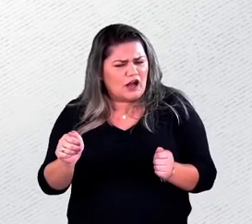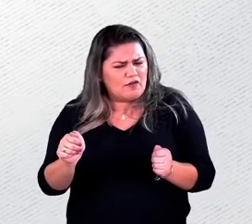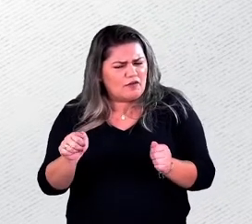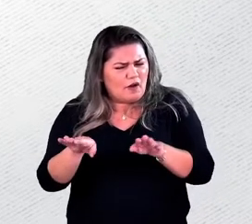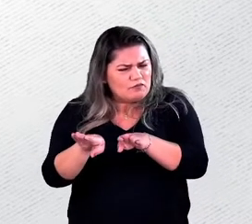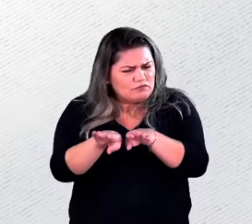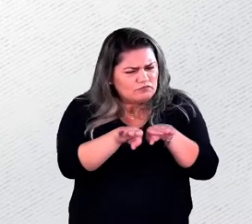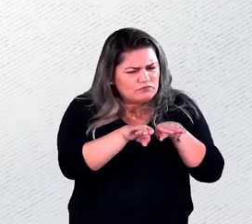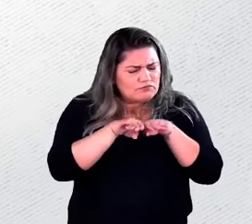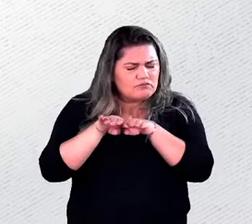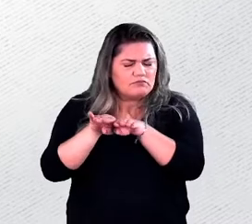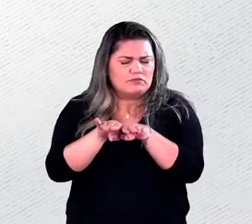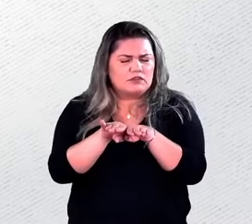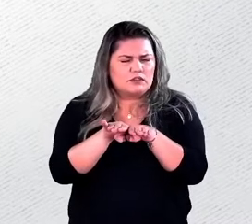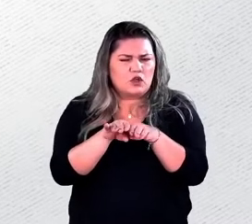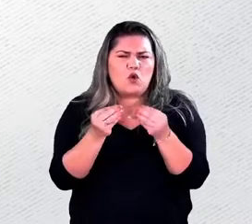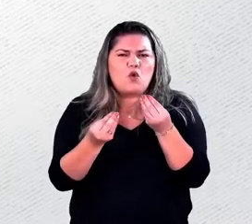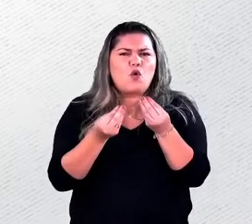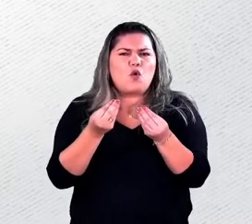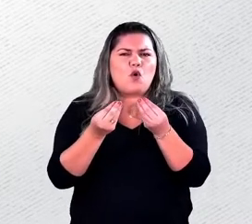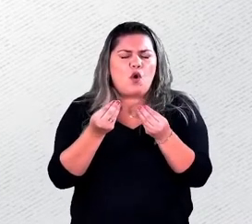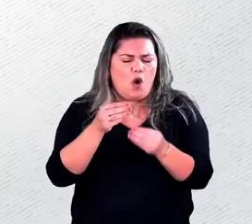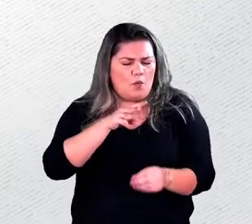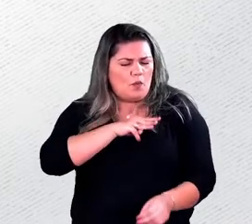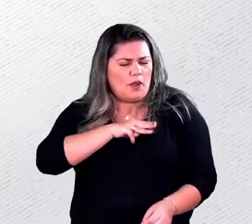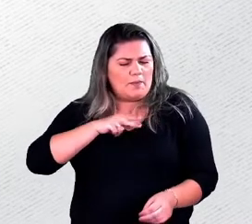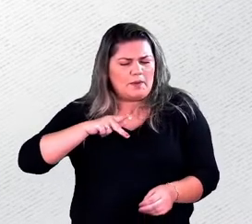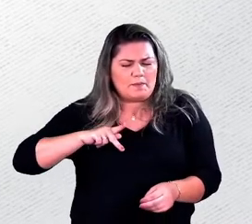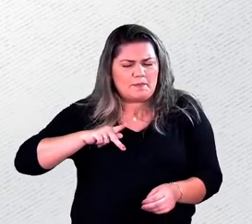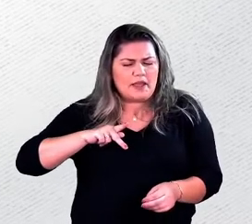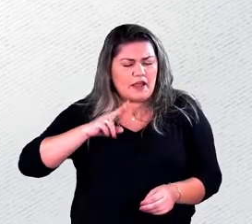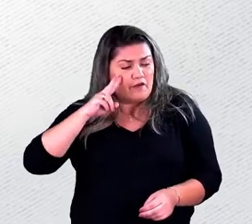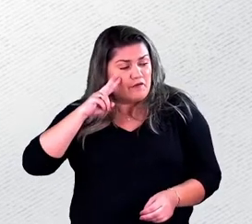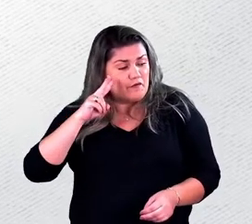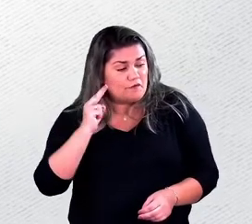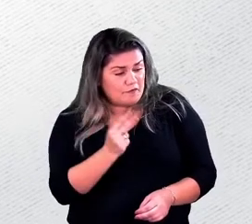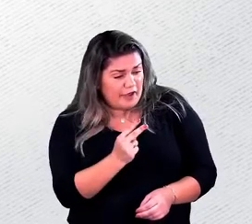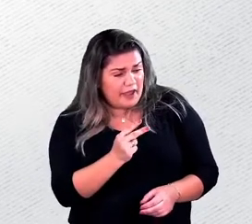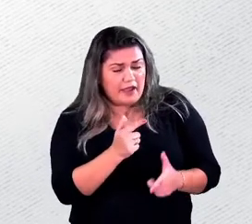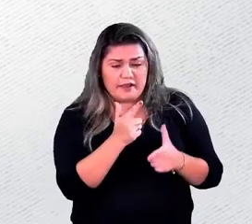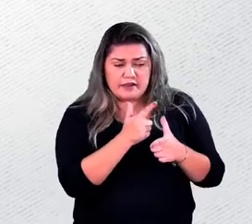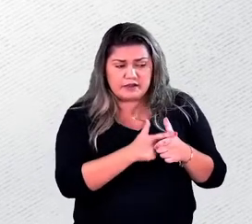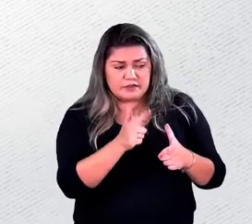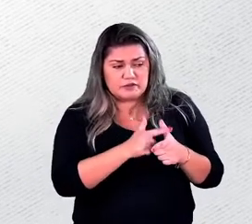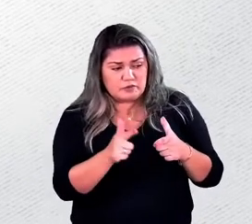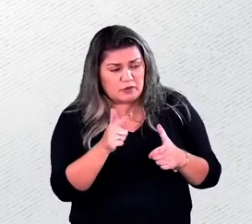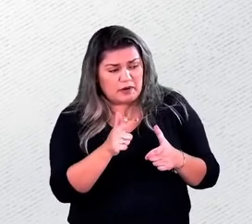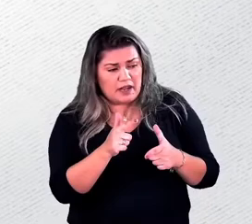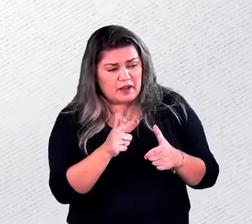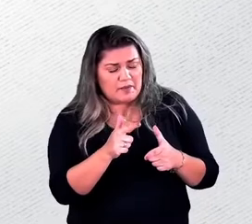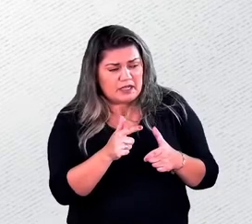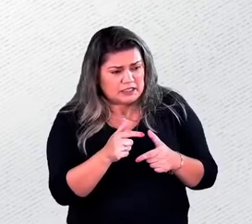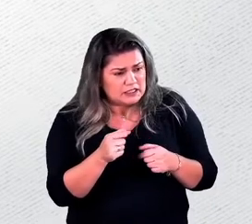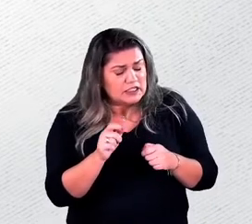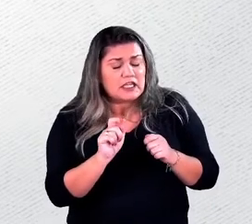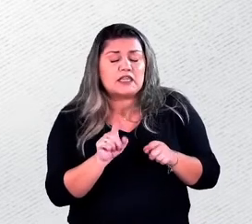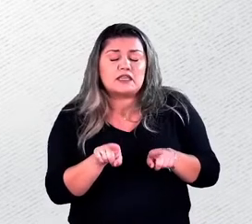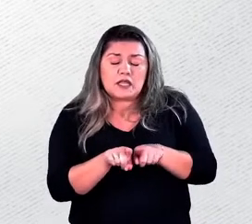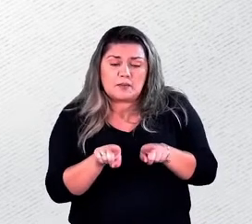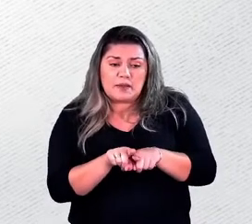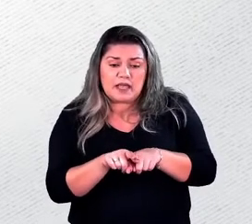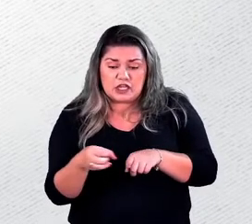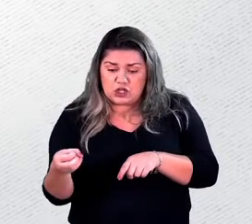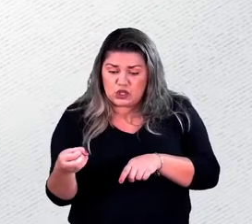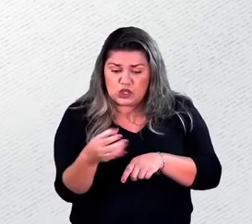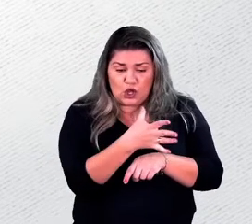como o MPV esses processos versus a natureza desses processos e todas essas atualizações e foi